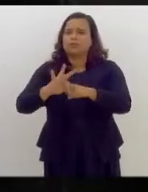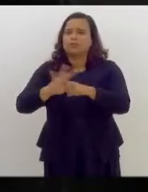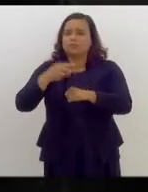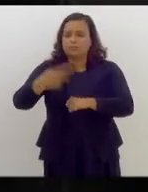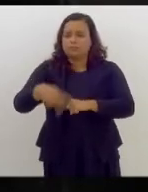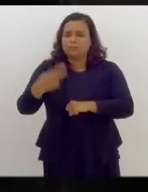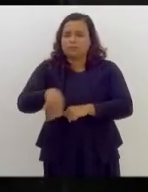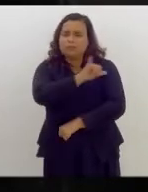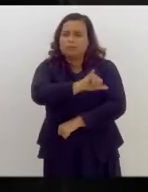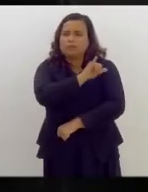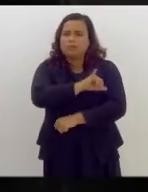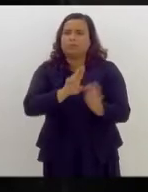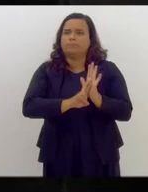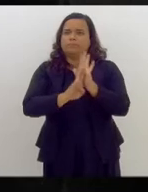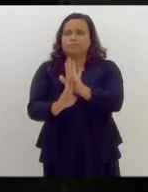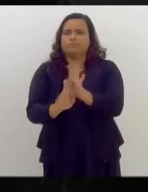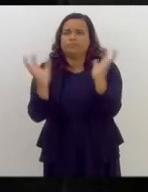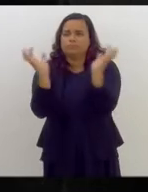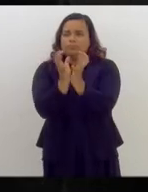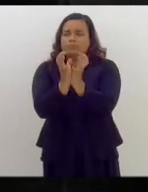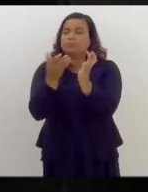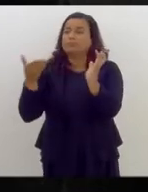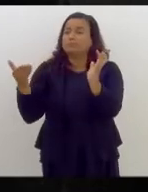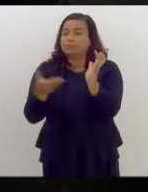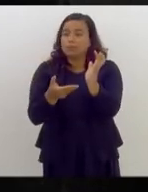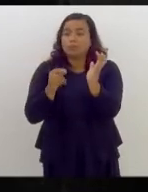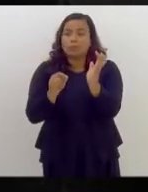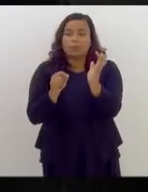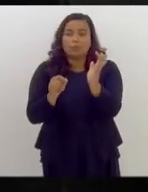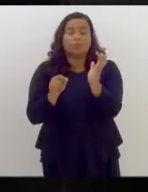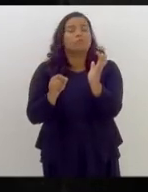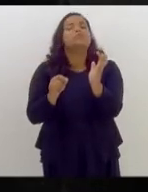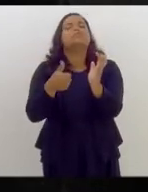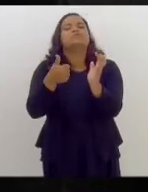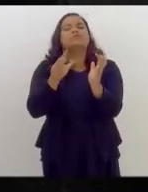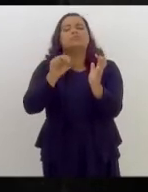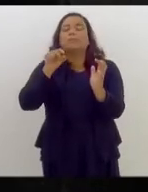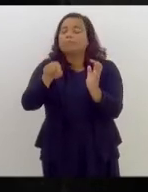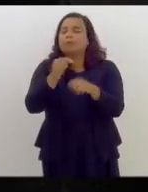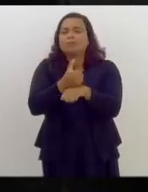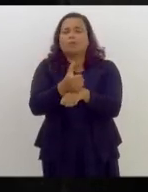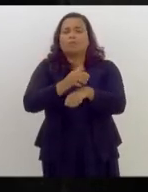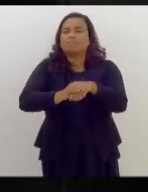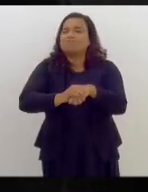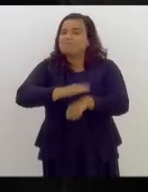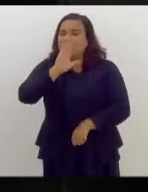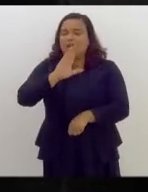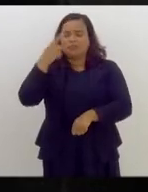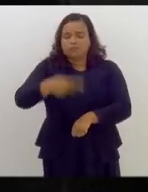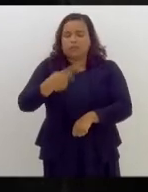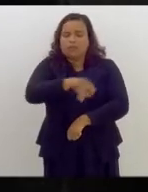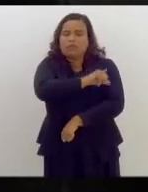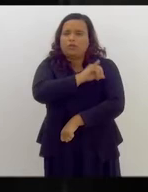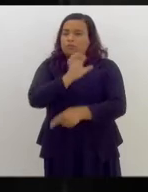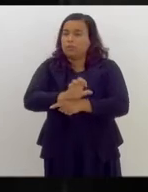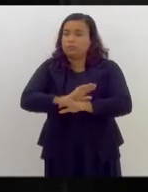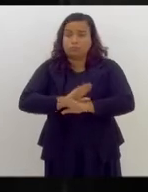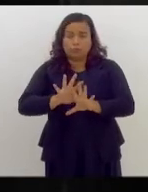Janeiro, que representa uma categoria de mais de 150 mil profissionais só no estado do Rio de